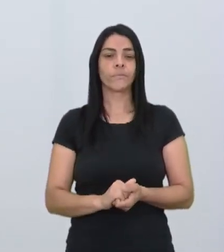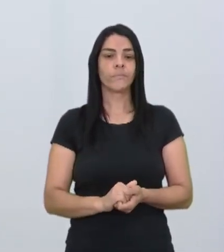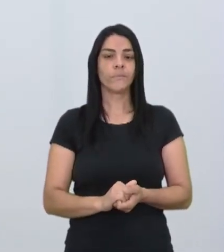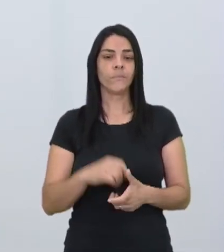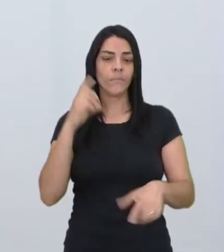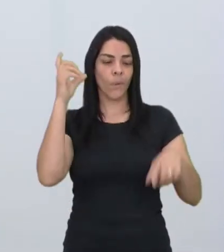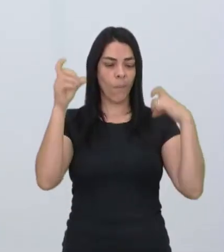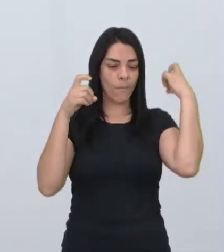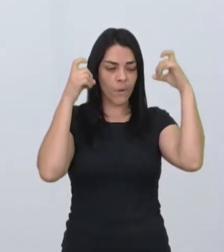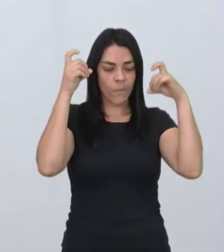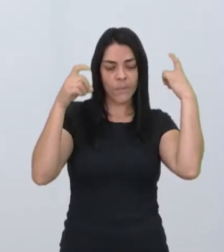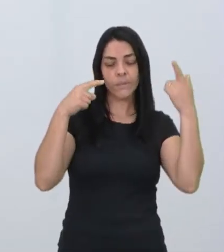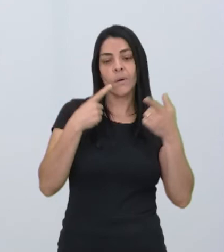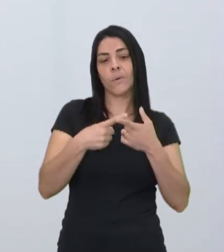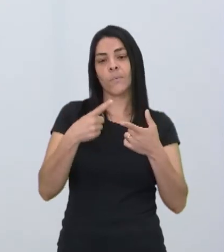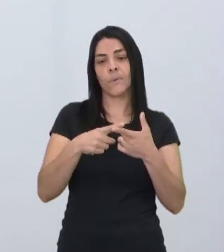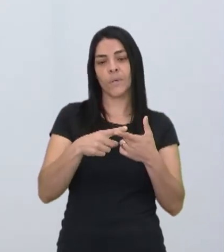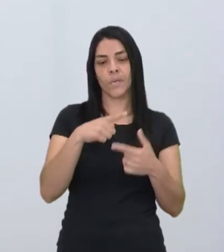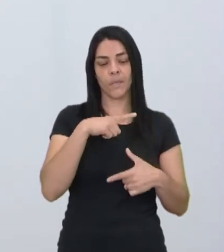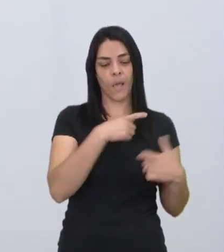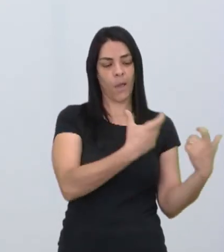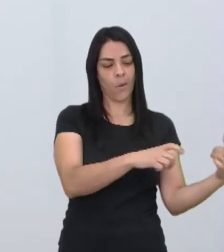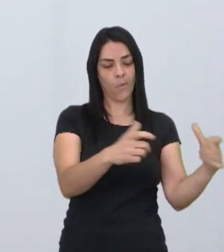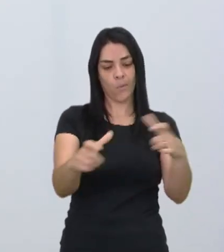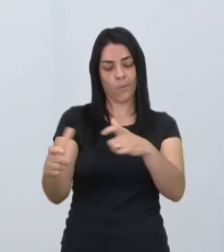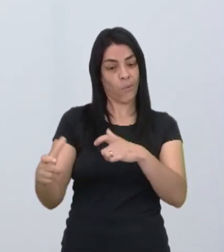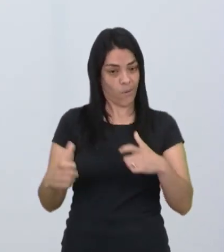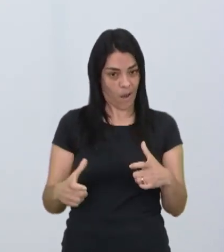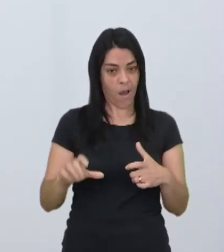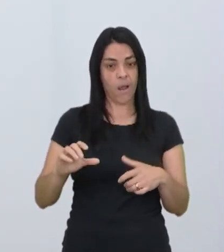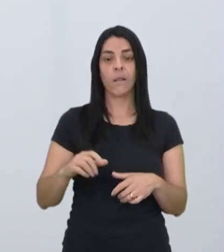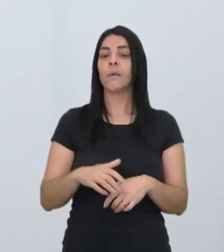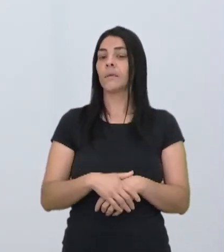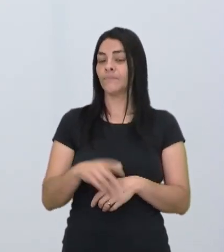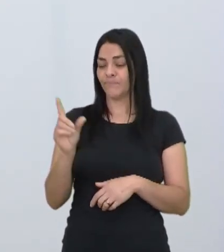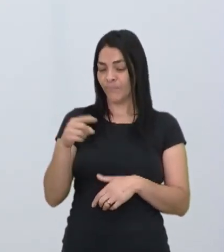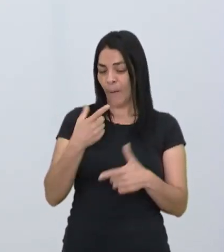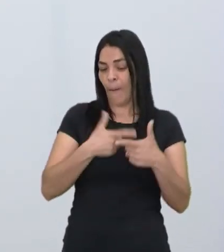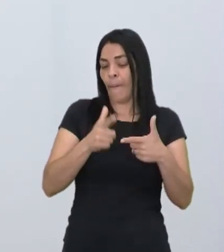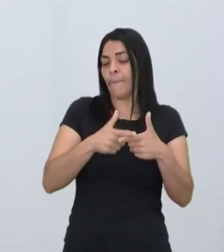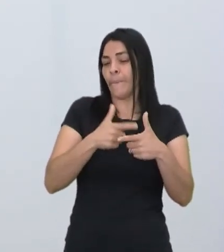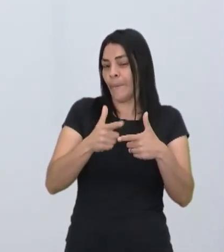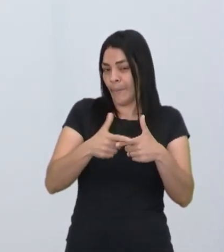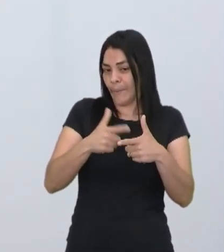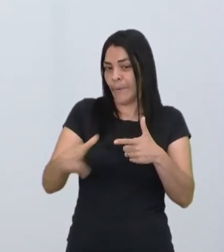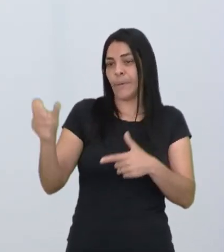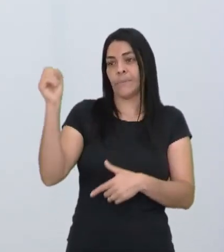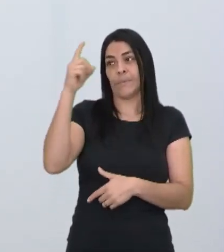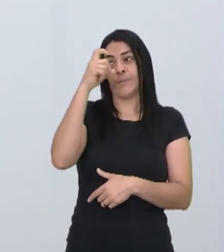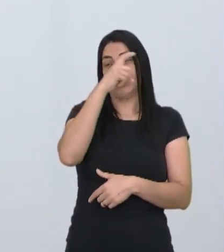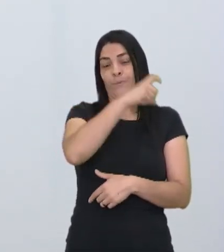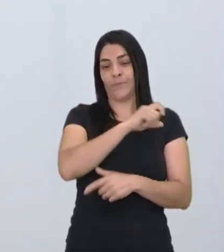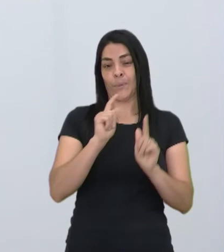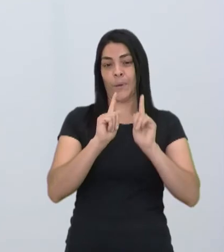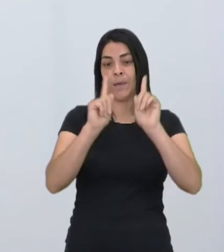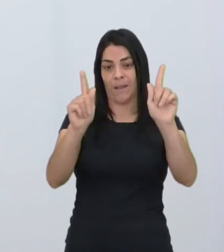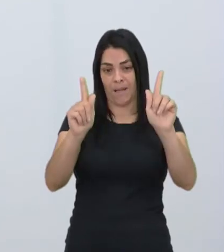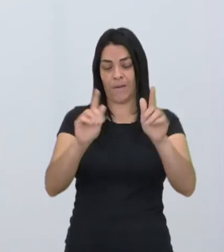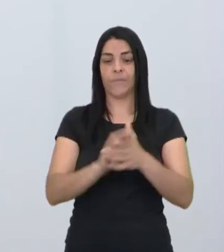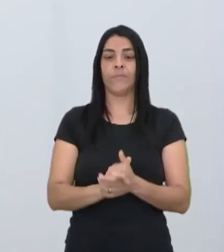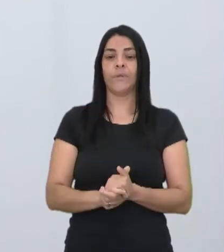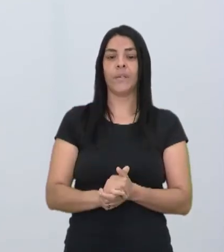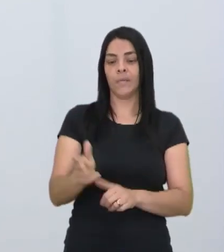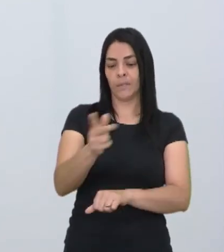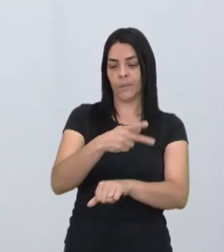e que em alguns lugares isso vira realmente um problema grave, né? O caso de algumas cidades da China mesmo, algumas